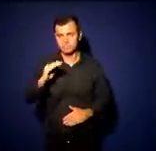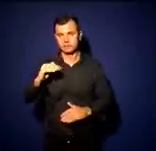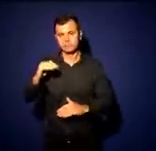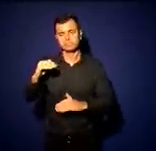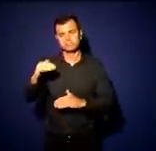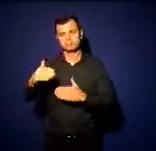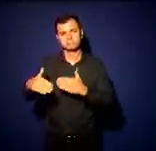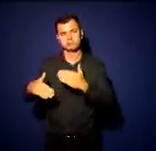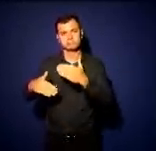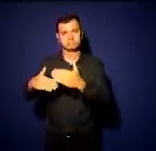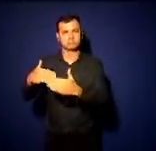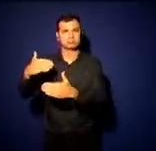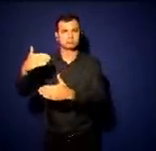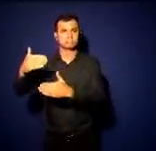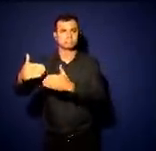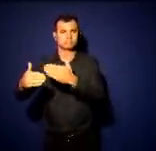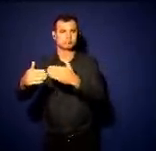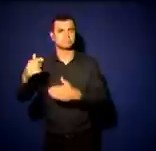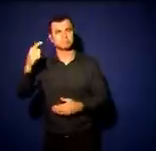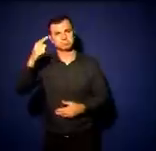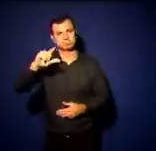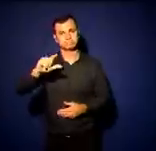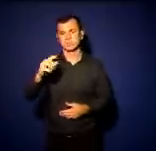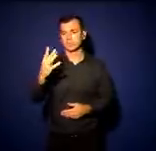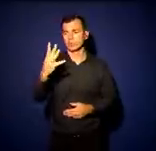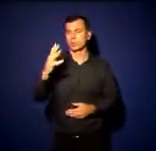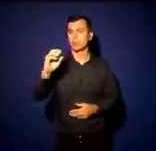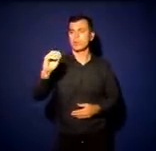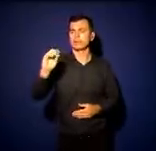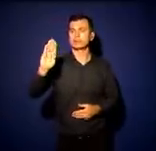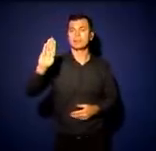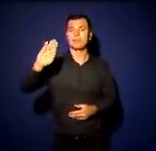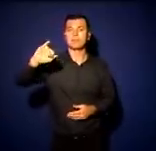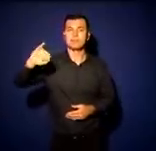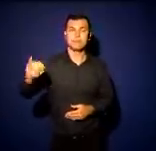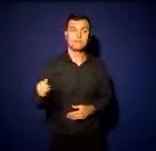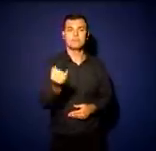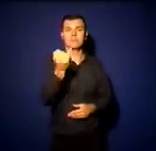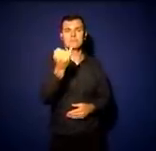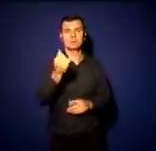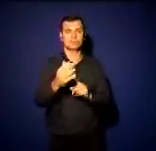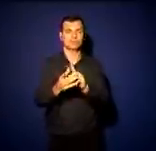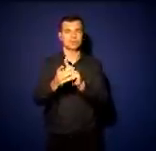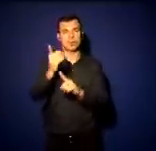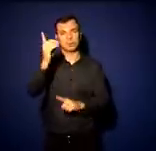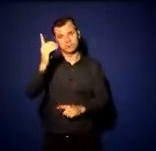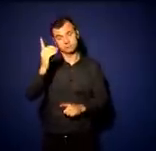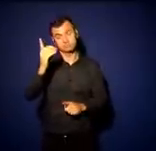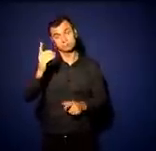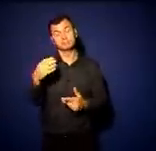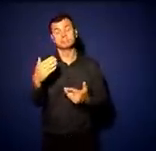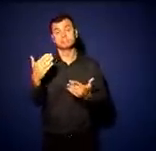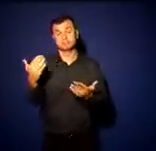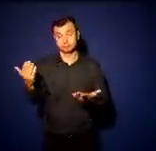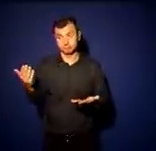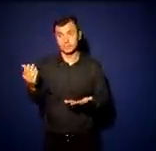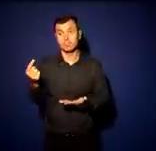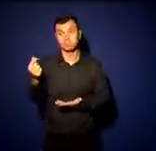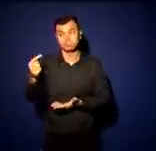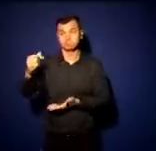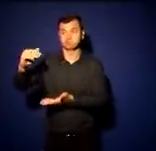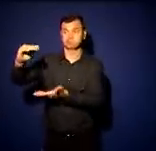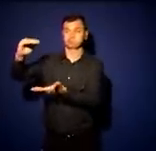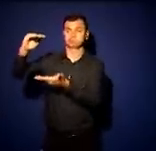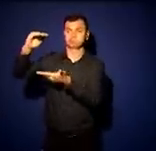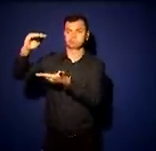contratado se isso acontecer da ordem de 40 $20 então assim é muito grande e repare que não tem